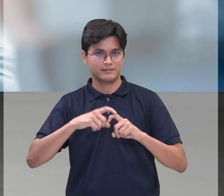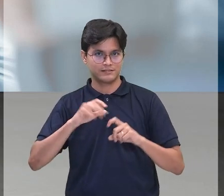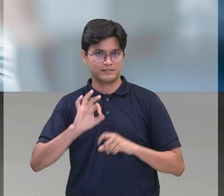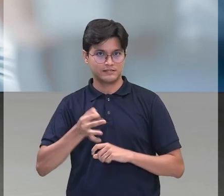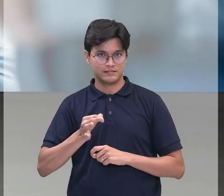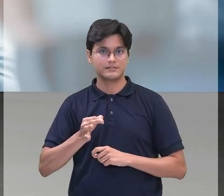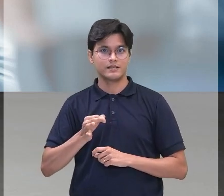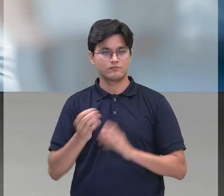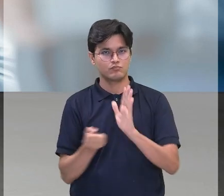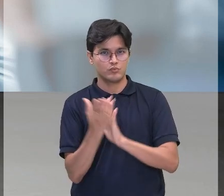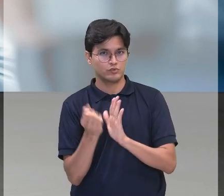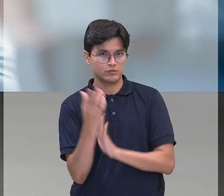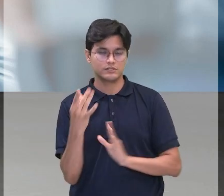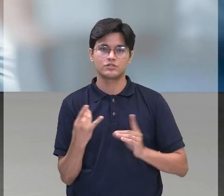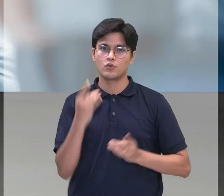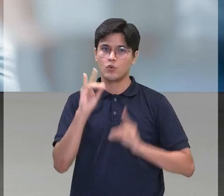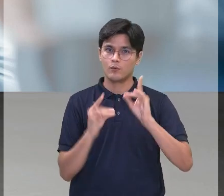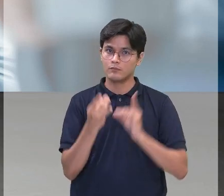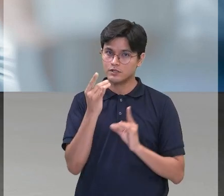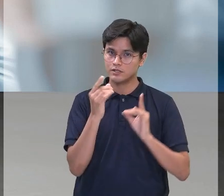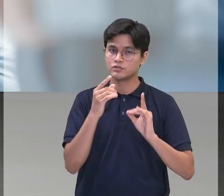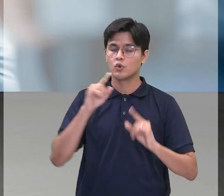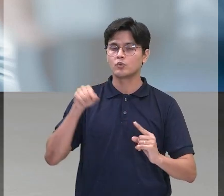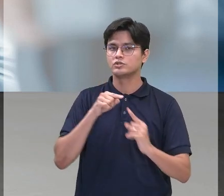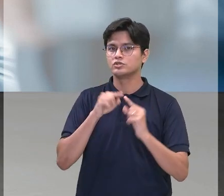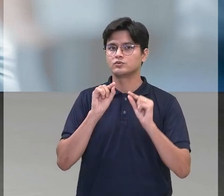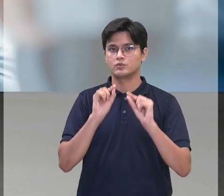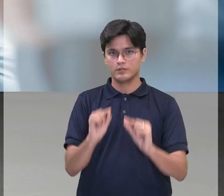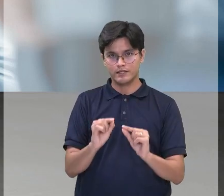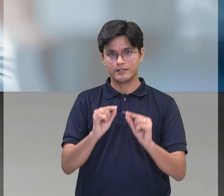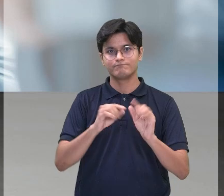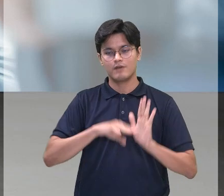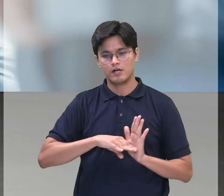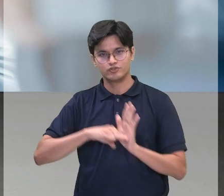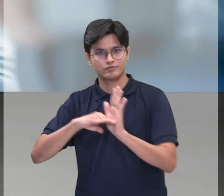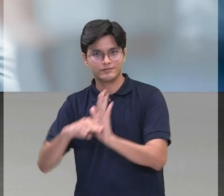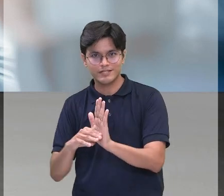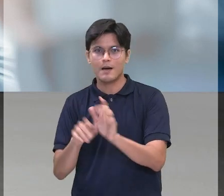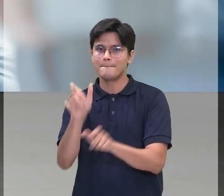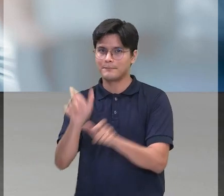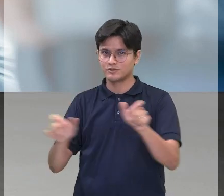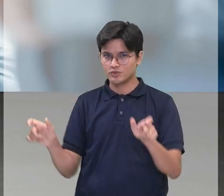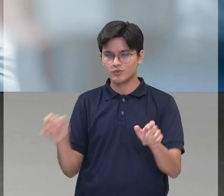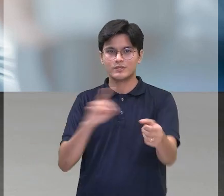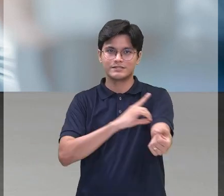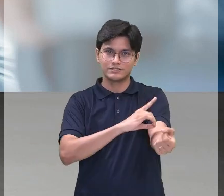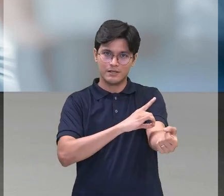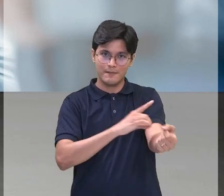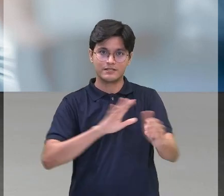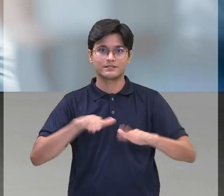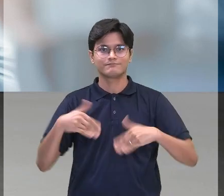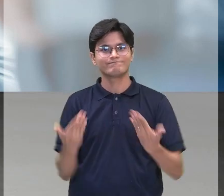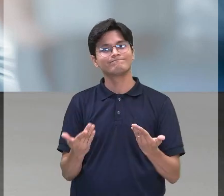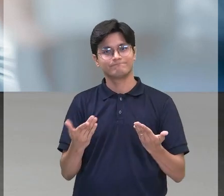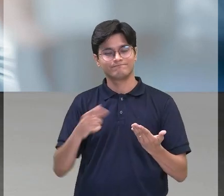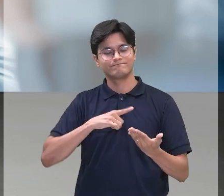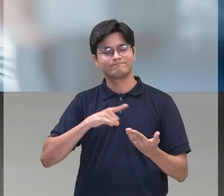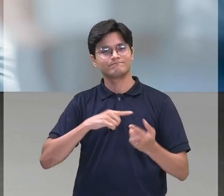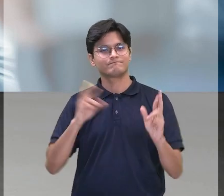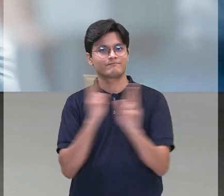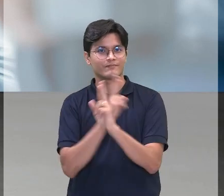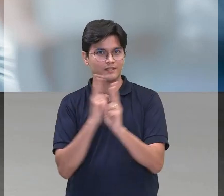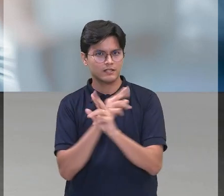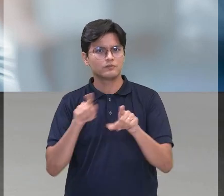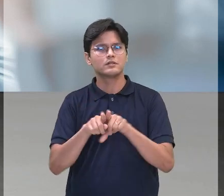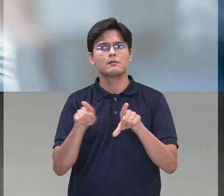para melhorar, né, a vida das pessoas que têm diabetes. Tá bom? Então, essa aí é uma relação para a gente identificar